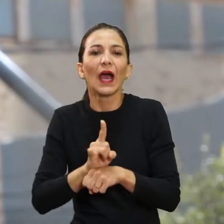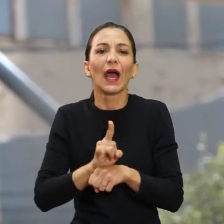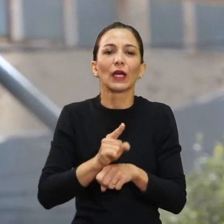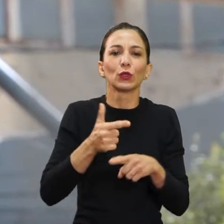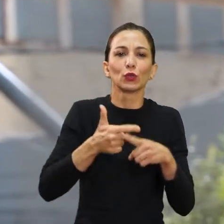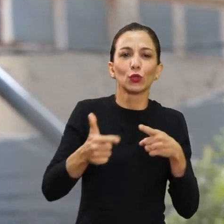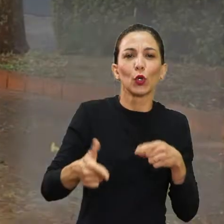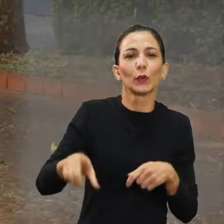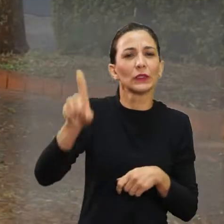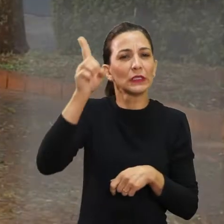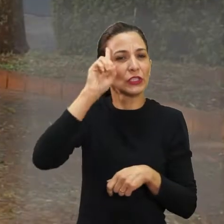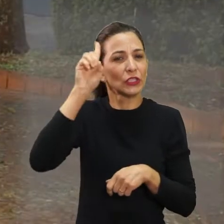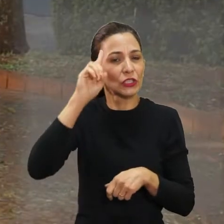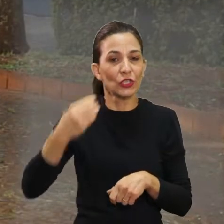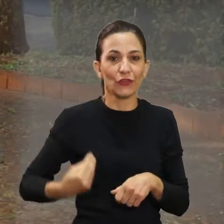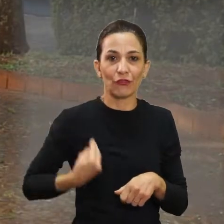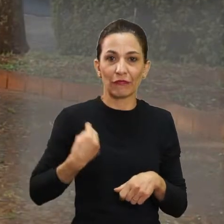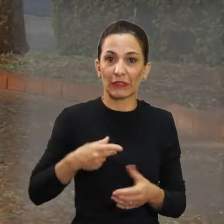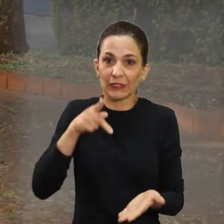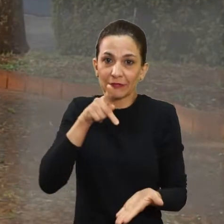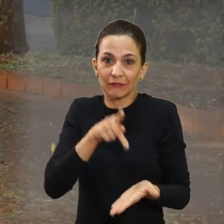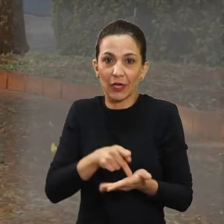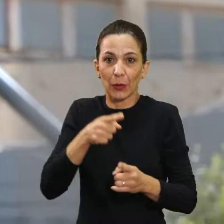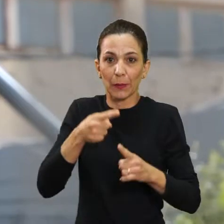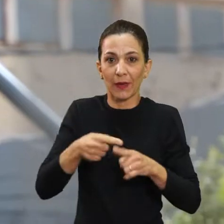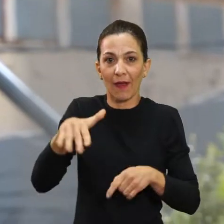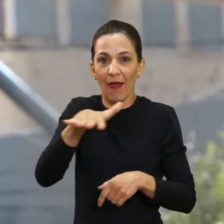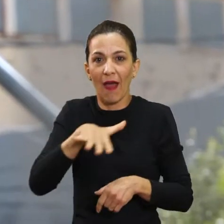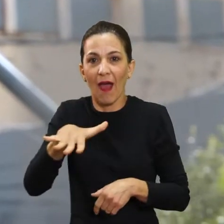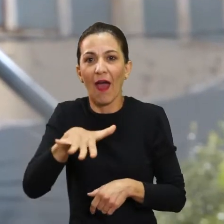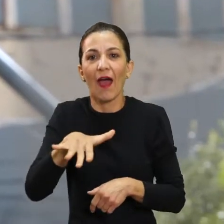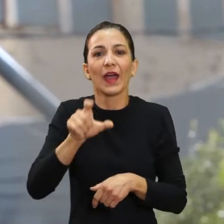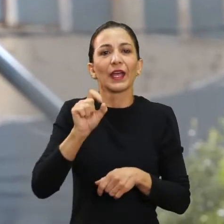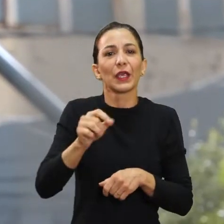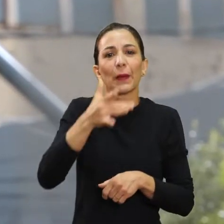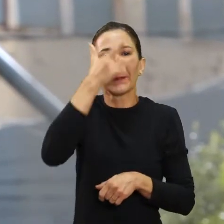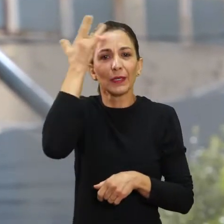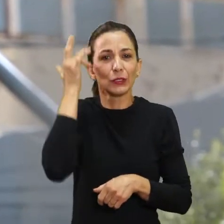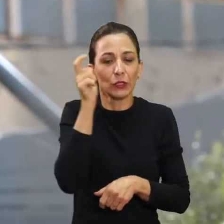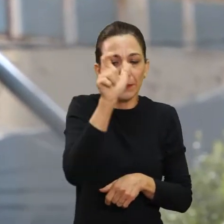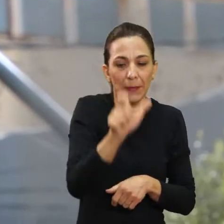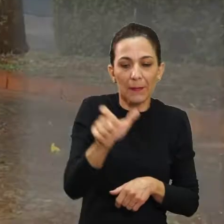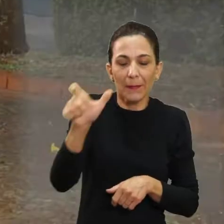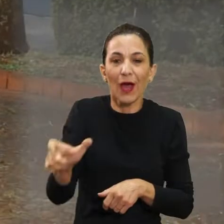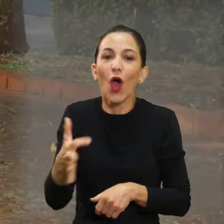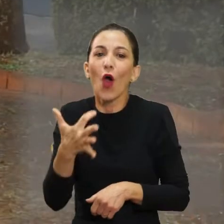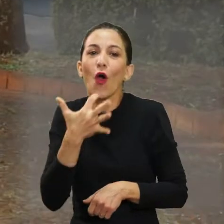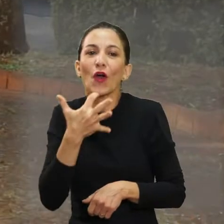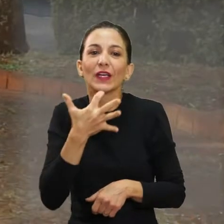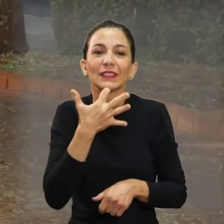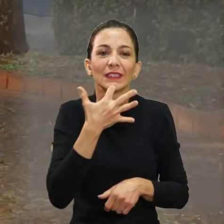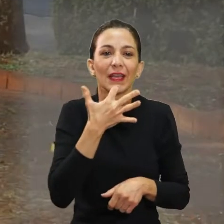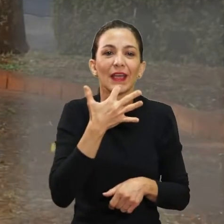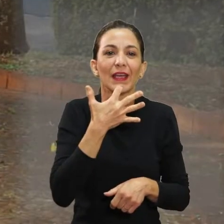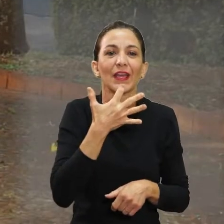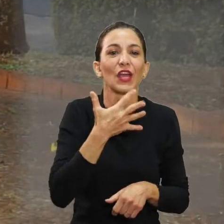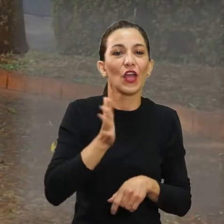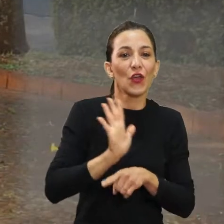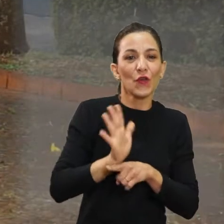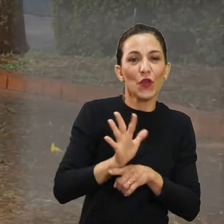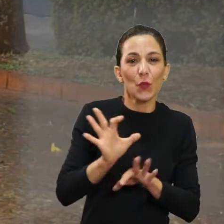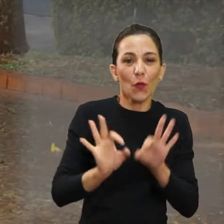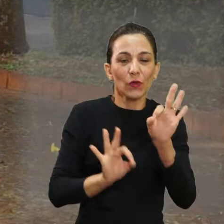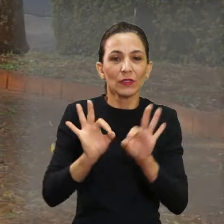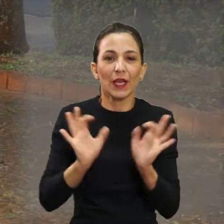bastante de documentário que traz essa parte mais realista assim, do cotidiano, do dia a dia, da vida em si, né? Eu acho que essa é uma área que traz